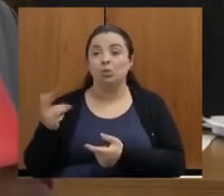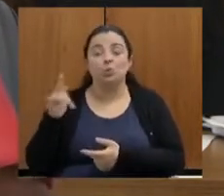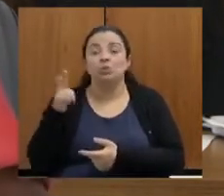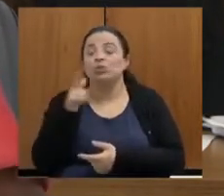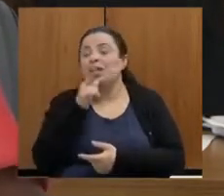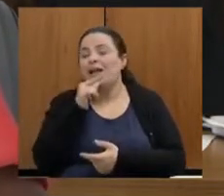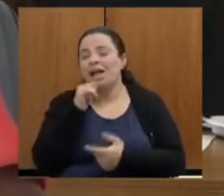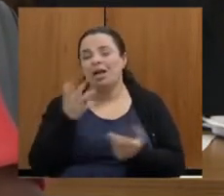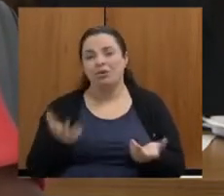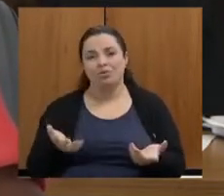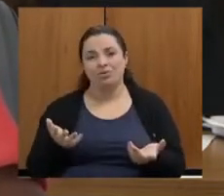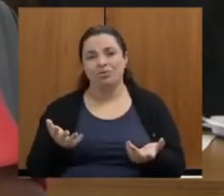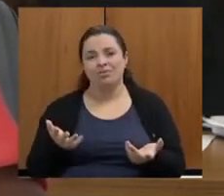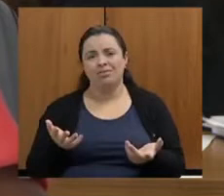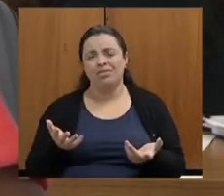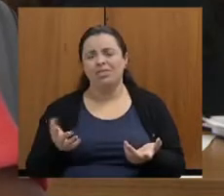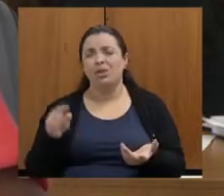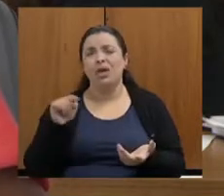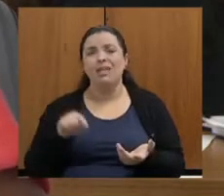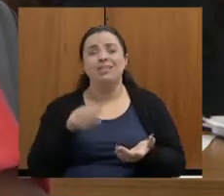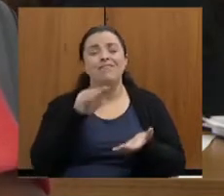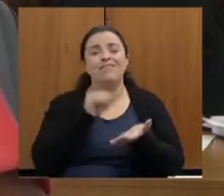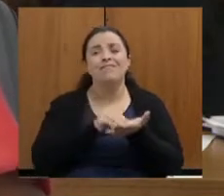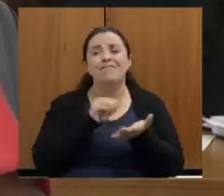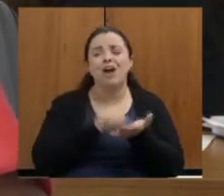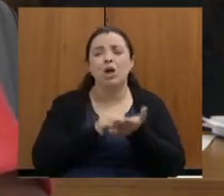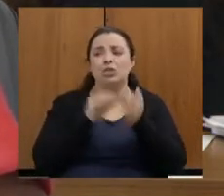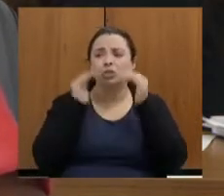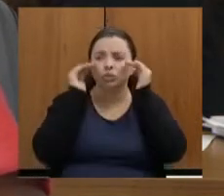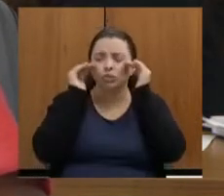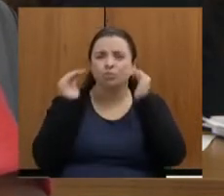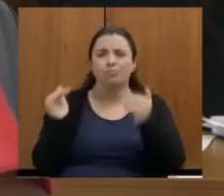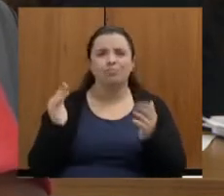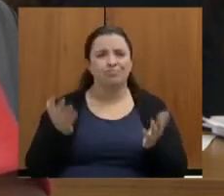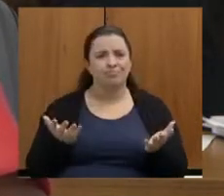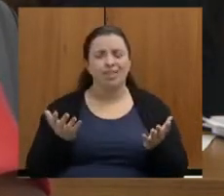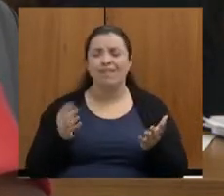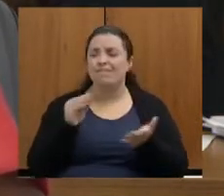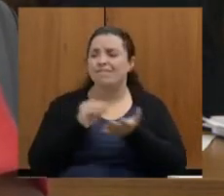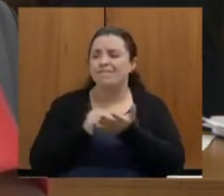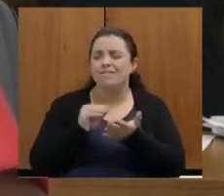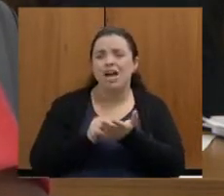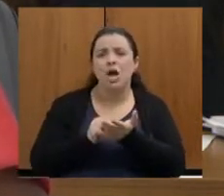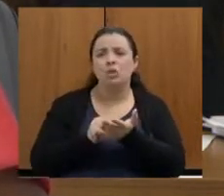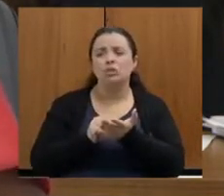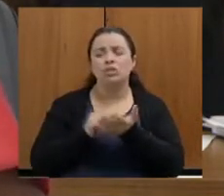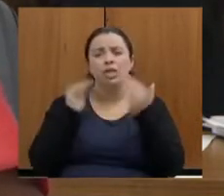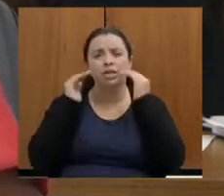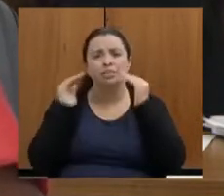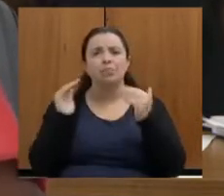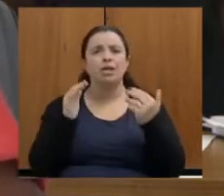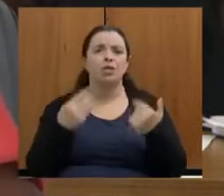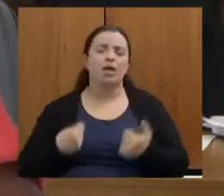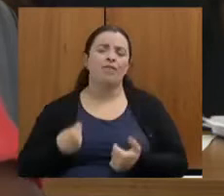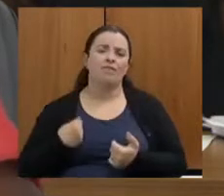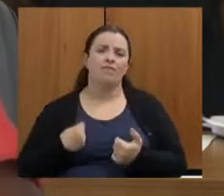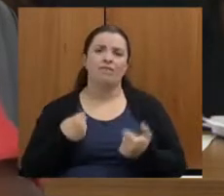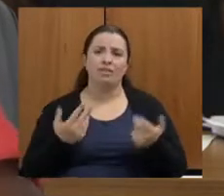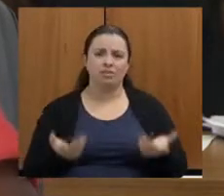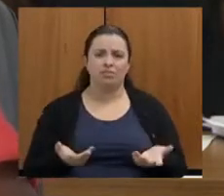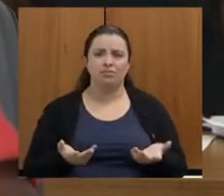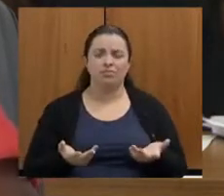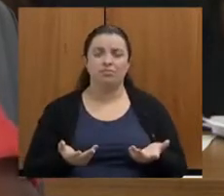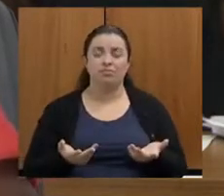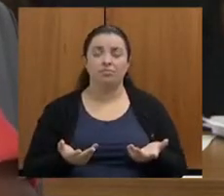de descaso descompromisso não é desrespeito à Vida e em um